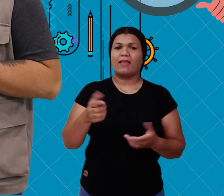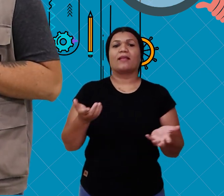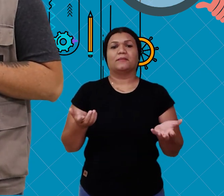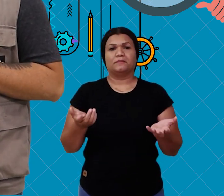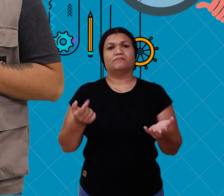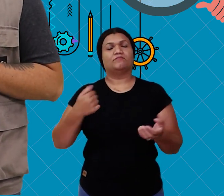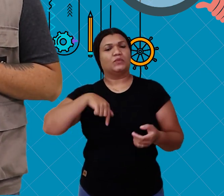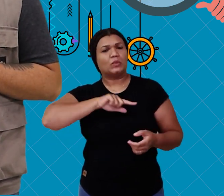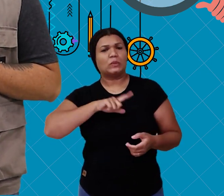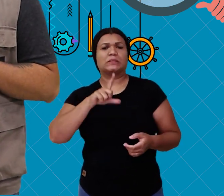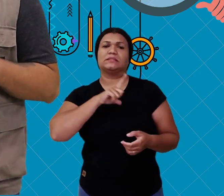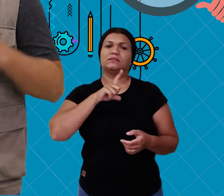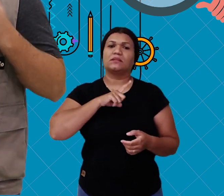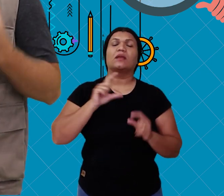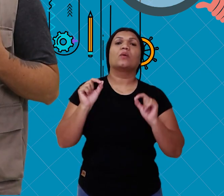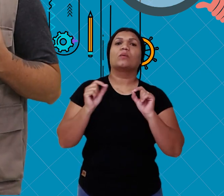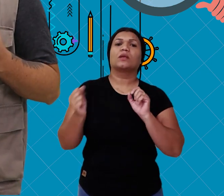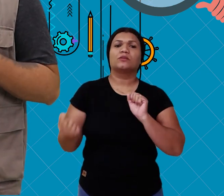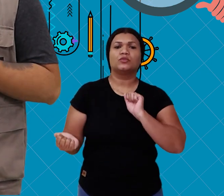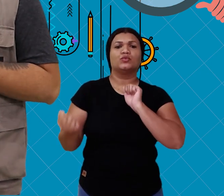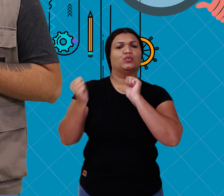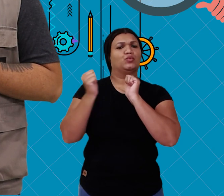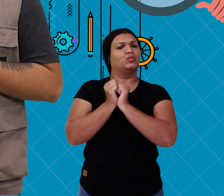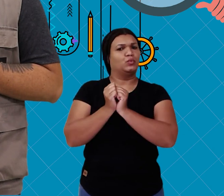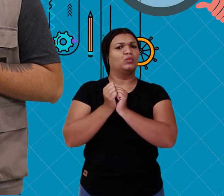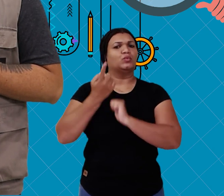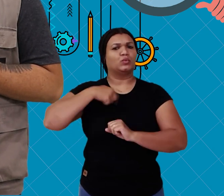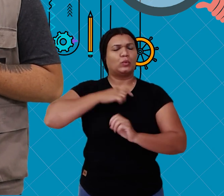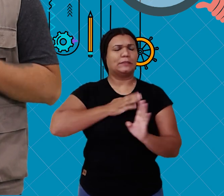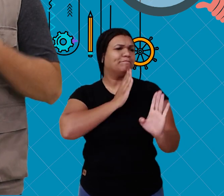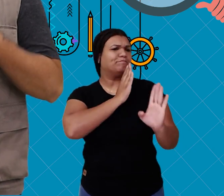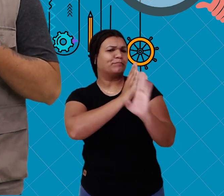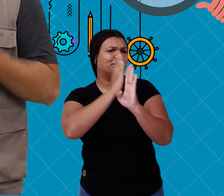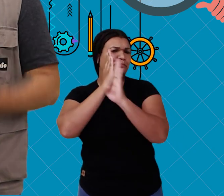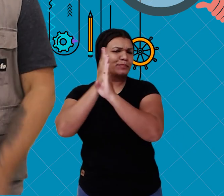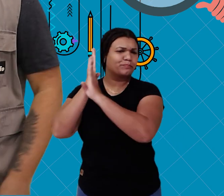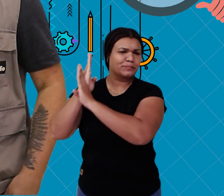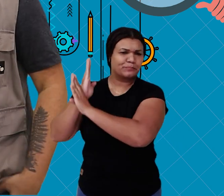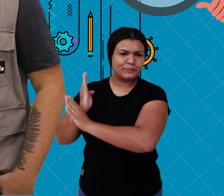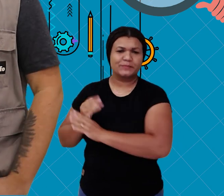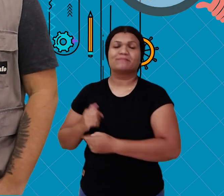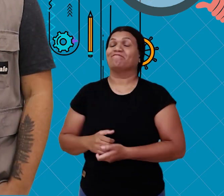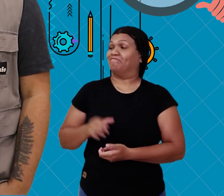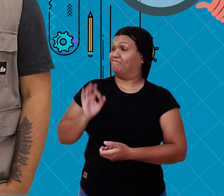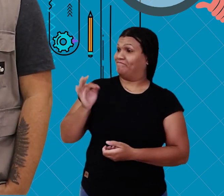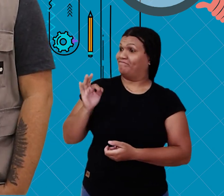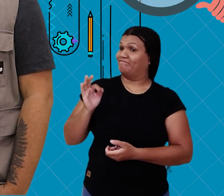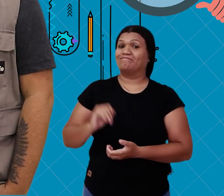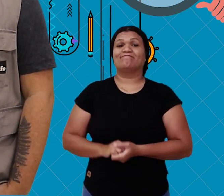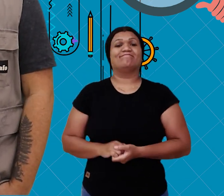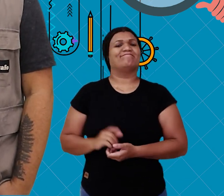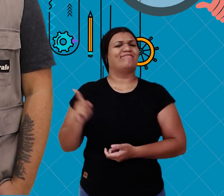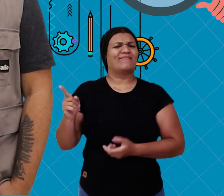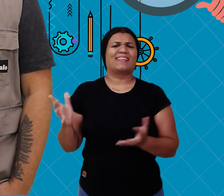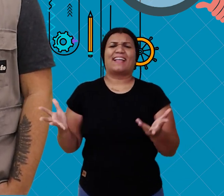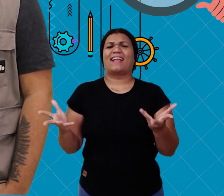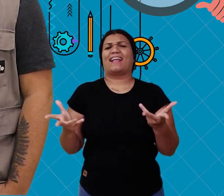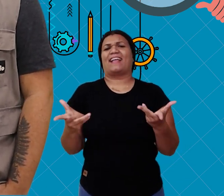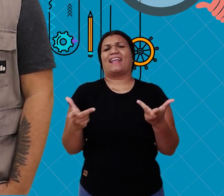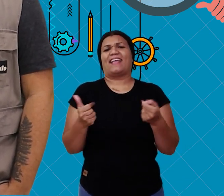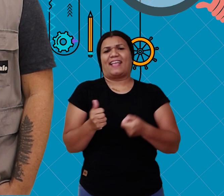né? Teremos uma companheira para as nossas descobertas. Isso mesmo, Gabriel. Ela é a nossa